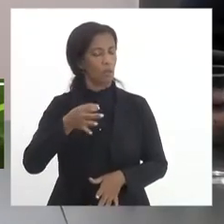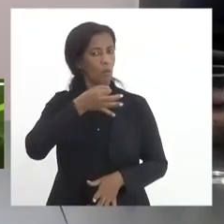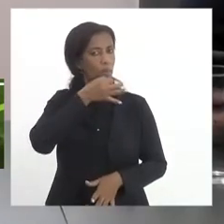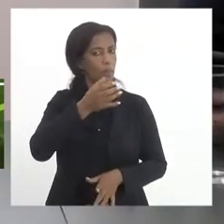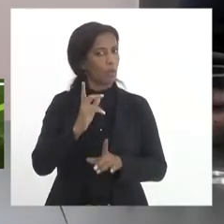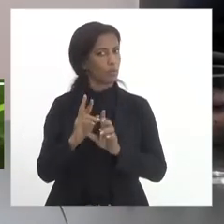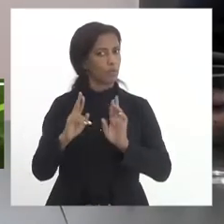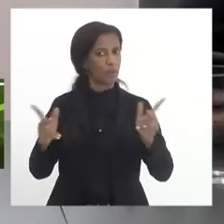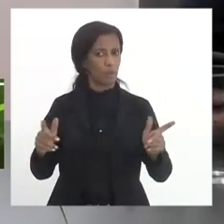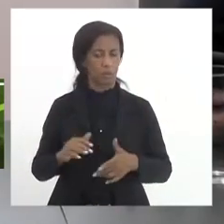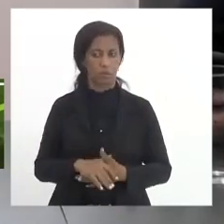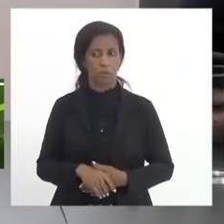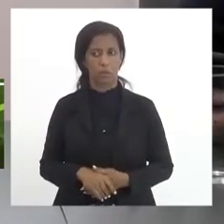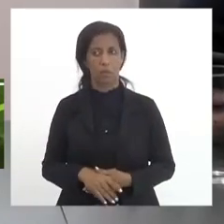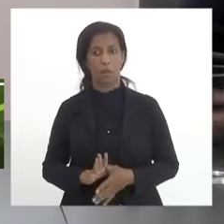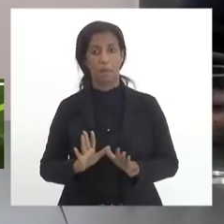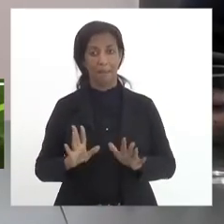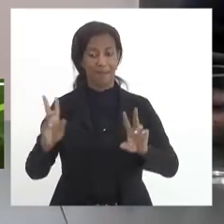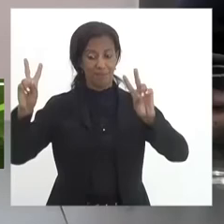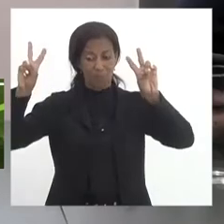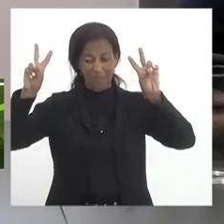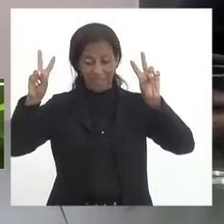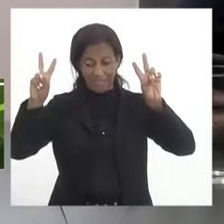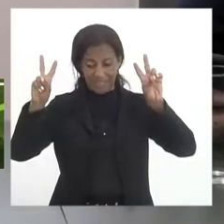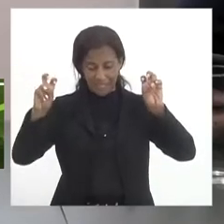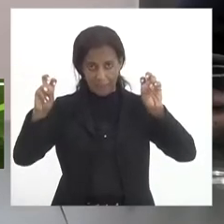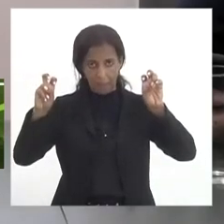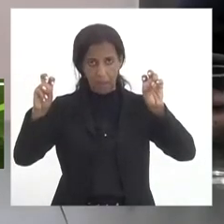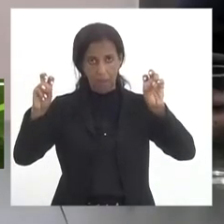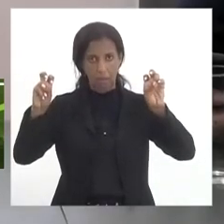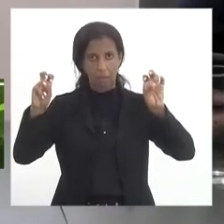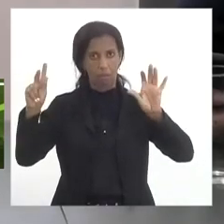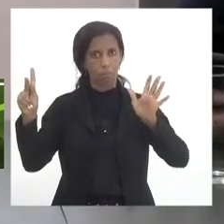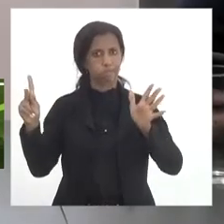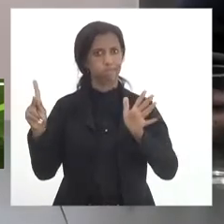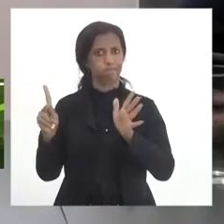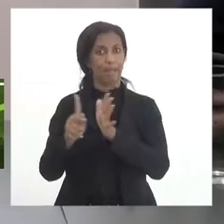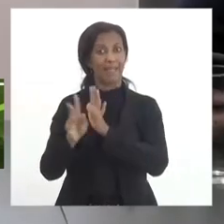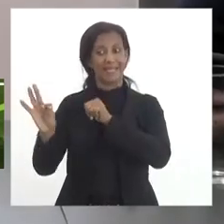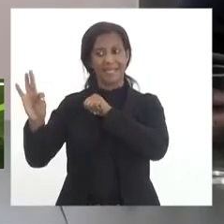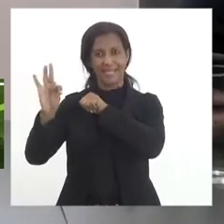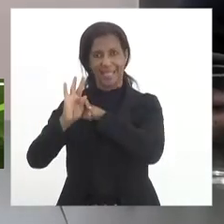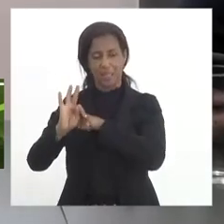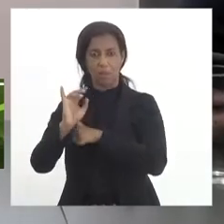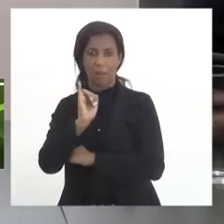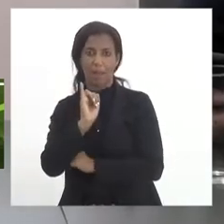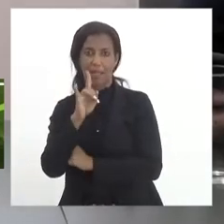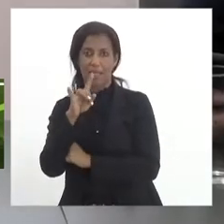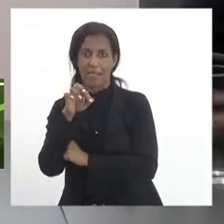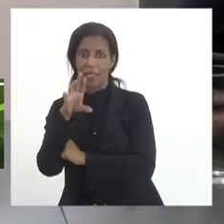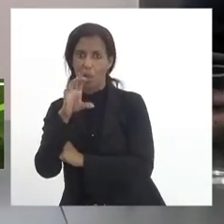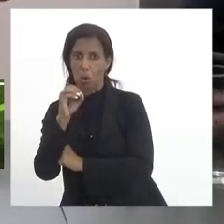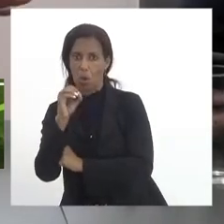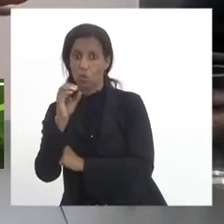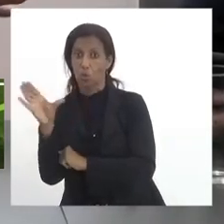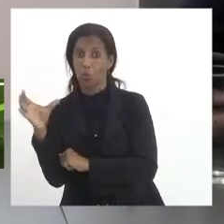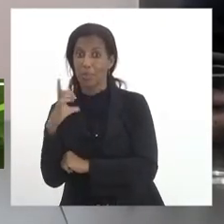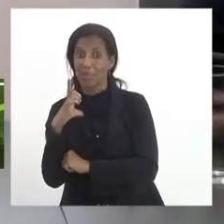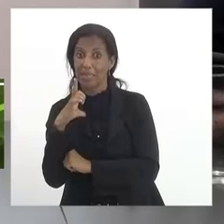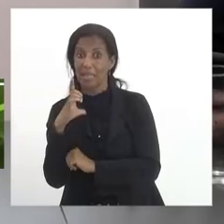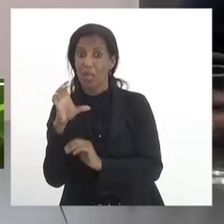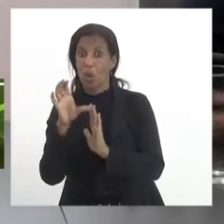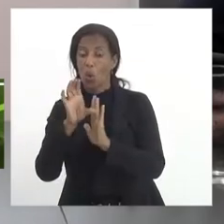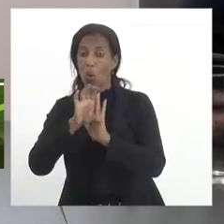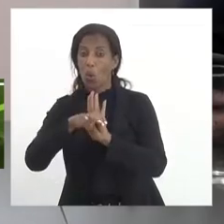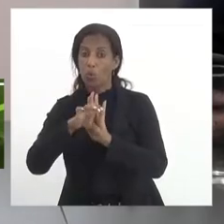do projeto. Mas eu, neste tema, que é ideológico, técnico, mas é ideológico, porque ali tem um conceito, viu, deputado Mônica,